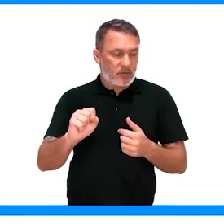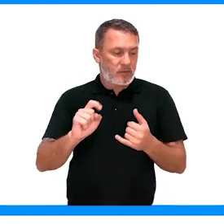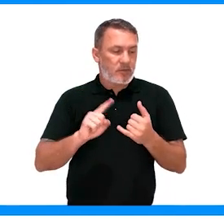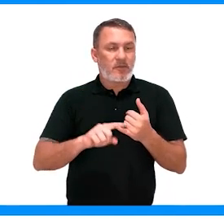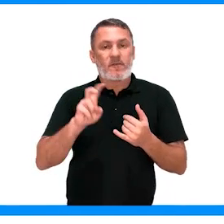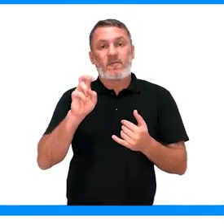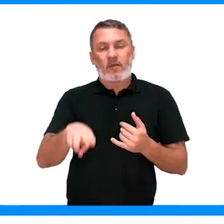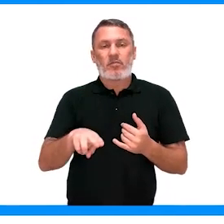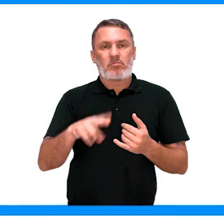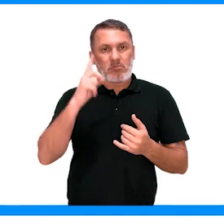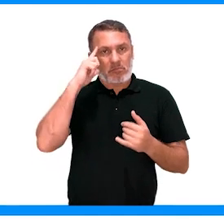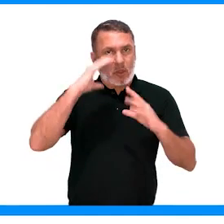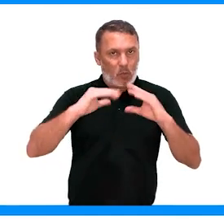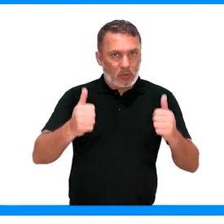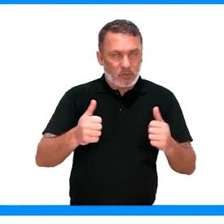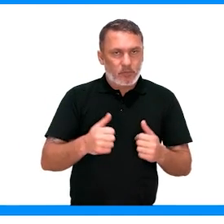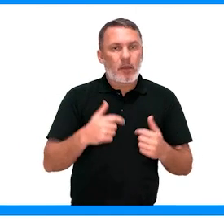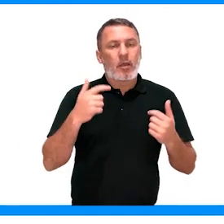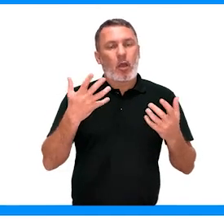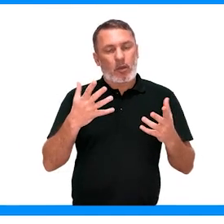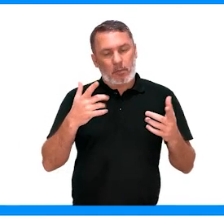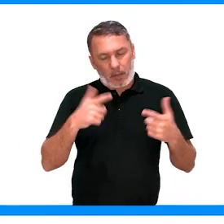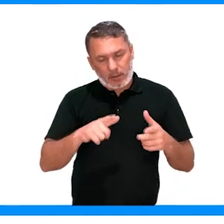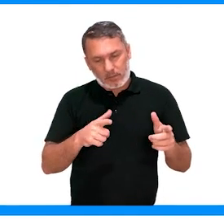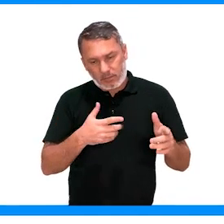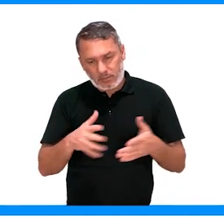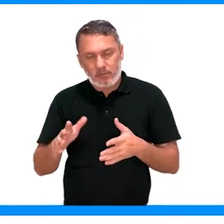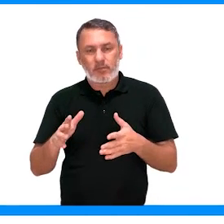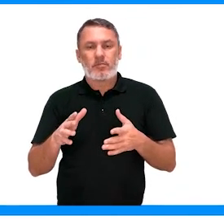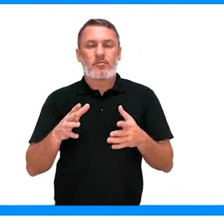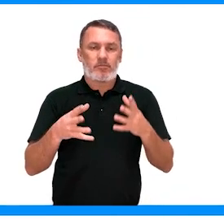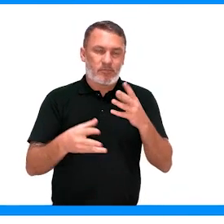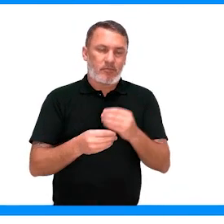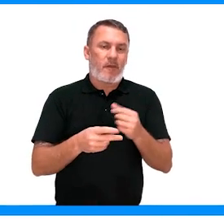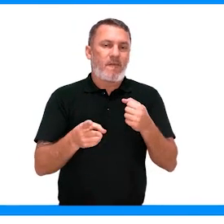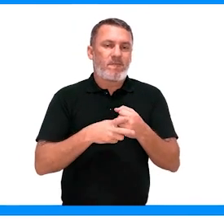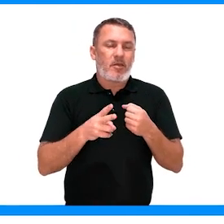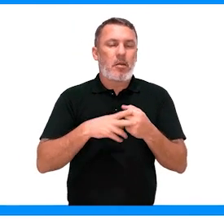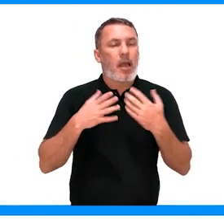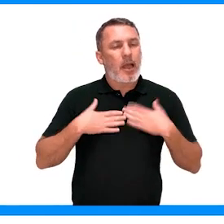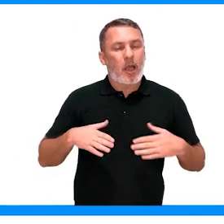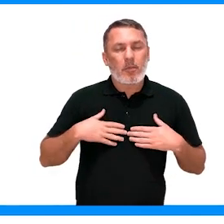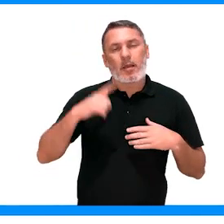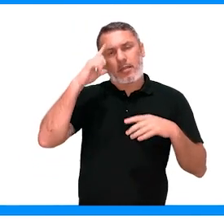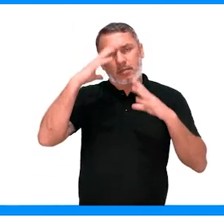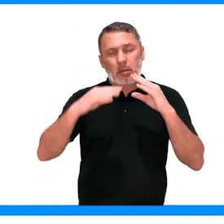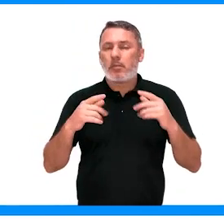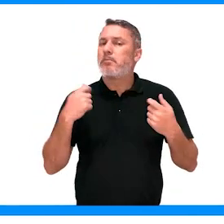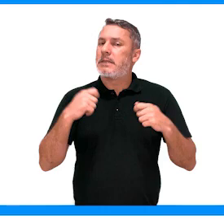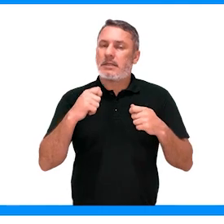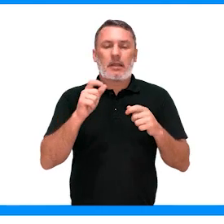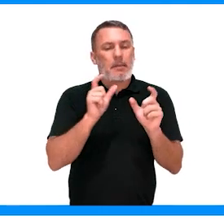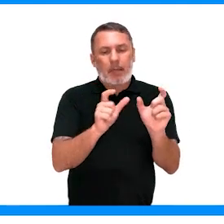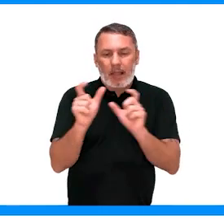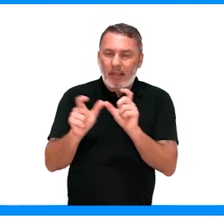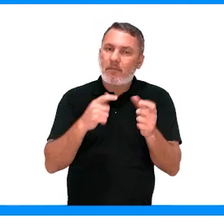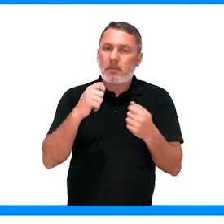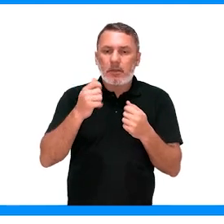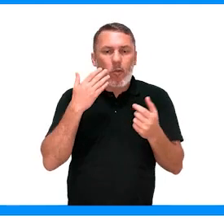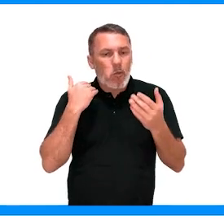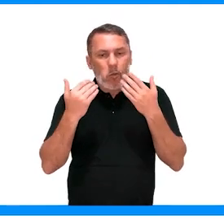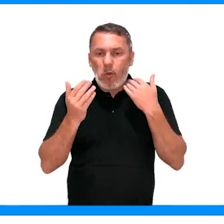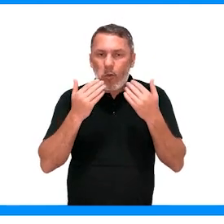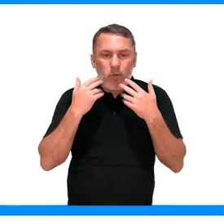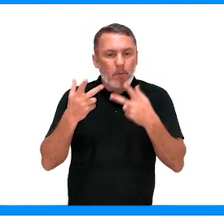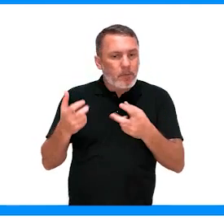ven. Tranquilo? Vamos lá, mais um pouquinho de verbo. Calma, pessoal, tá quase acabando. Não tem outro jeito de aprender a língua a não ser conjugando os